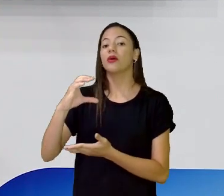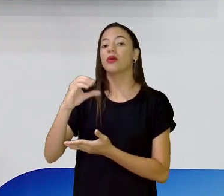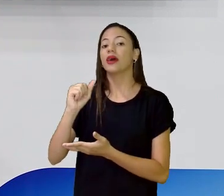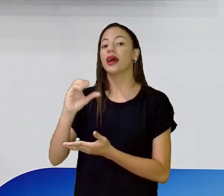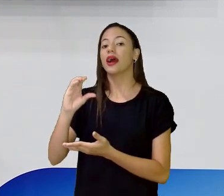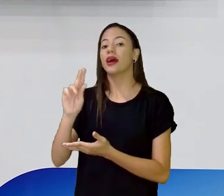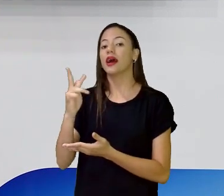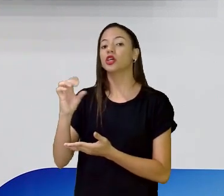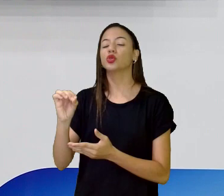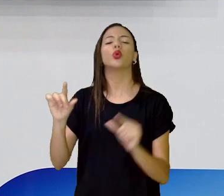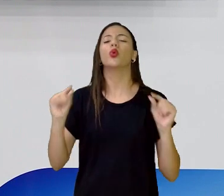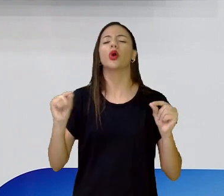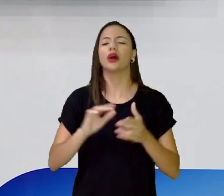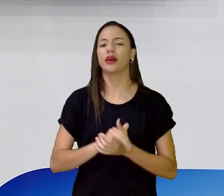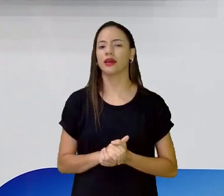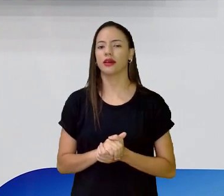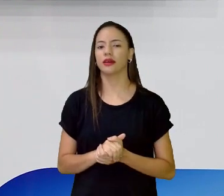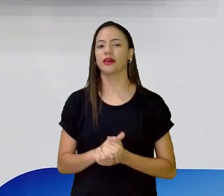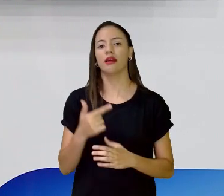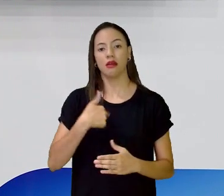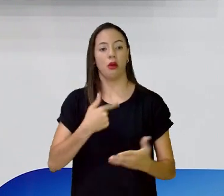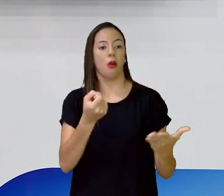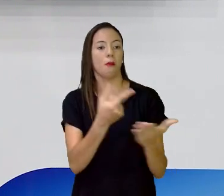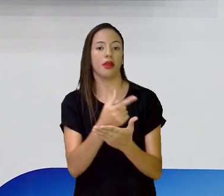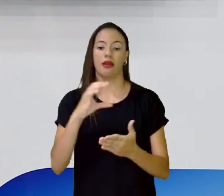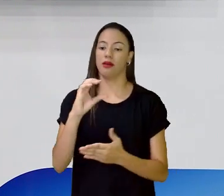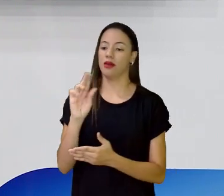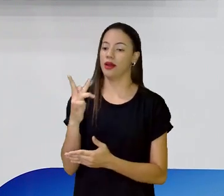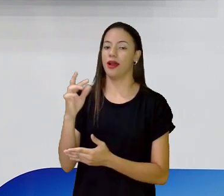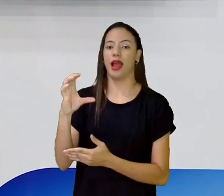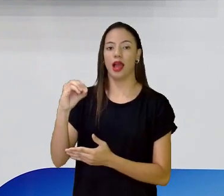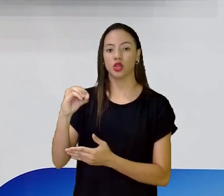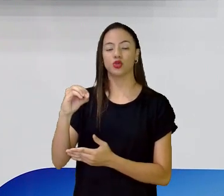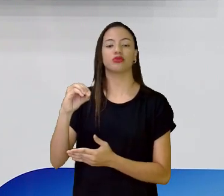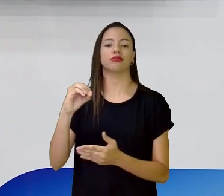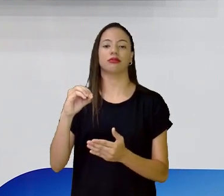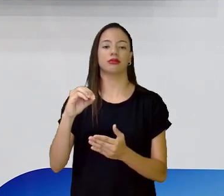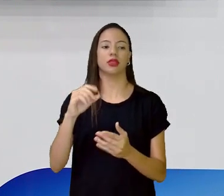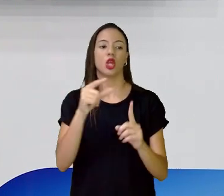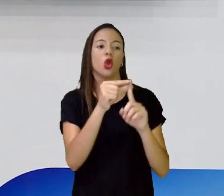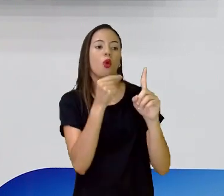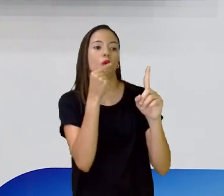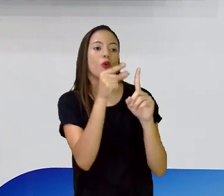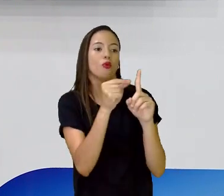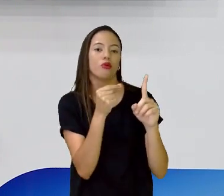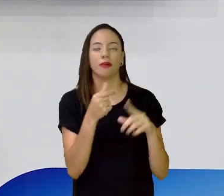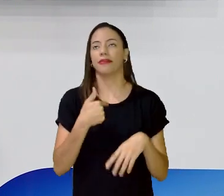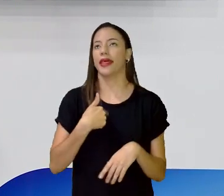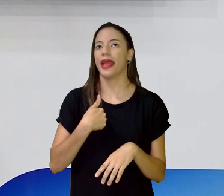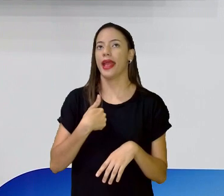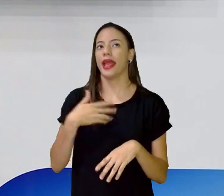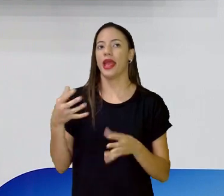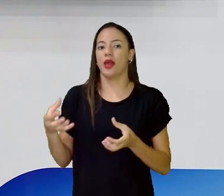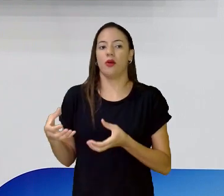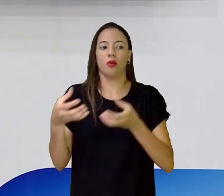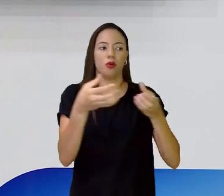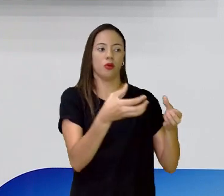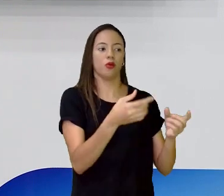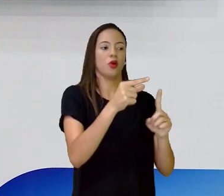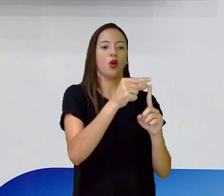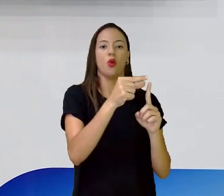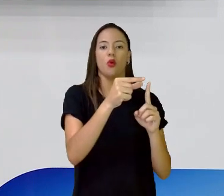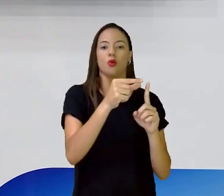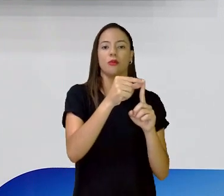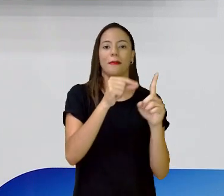de quê? Eu comprei um cacho de uvas para lanchar. Eu levei um cacho de bananas para